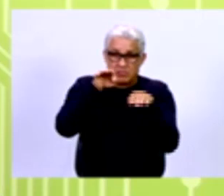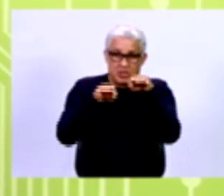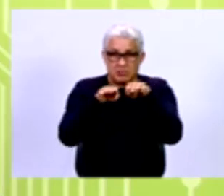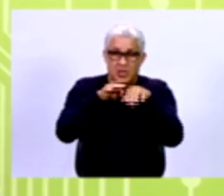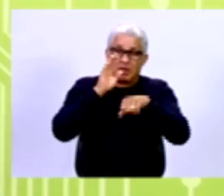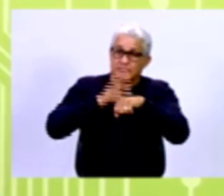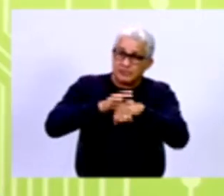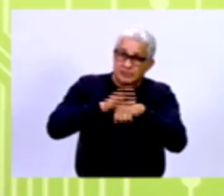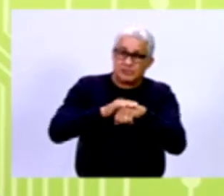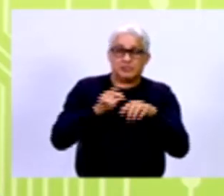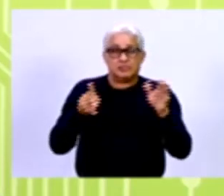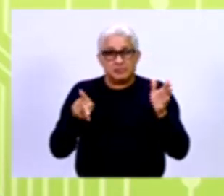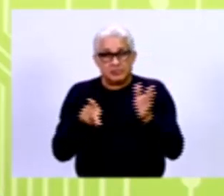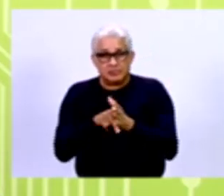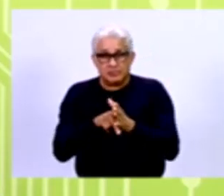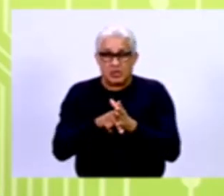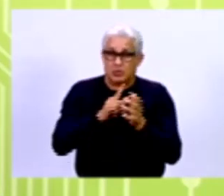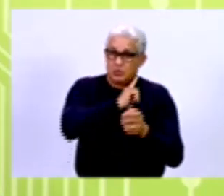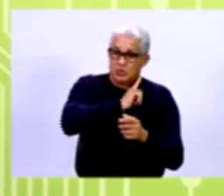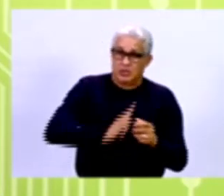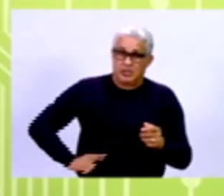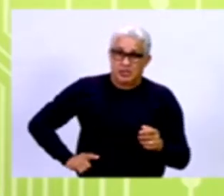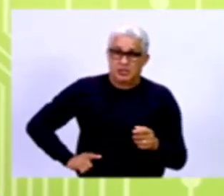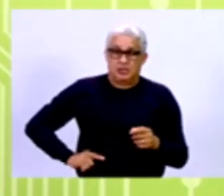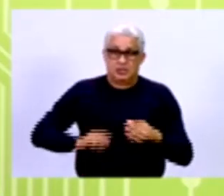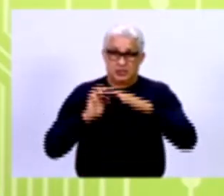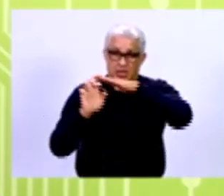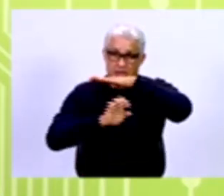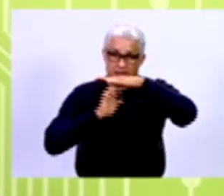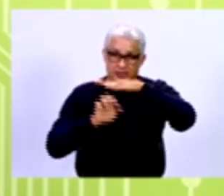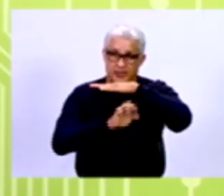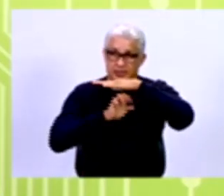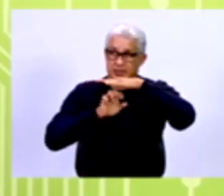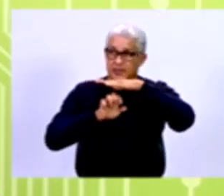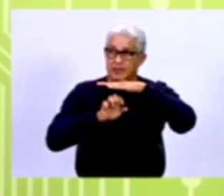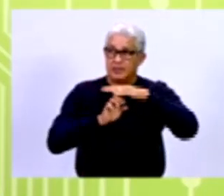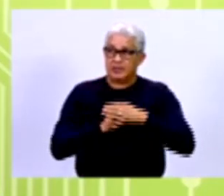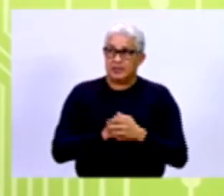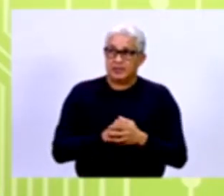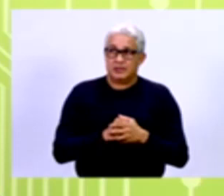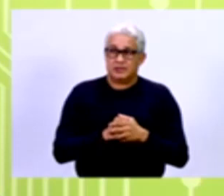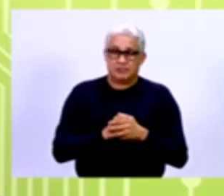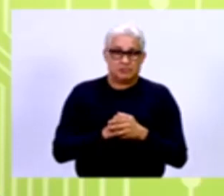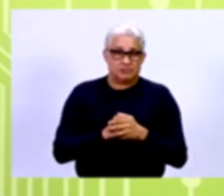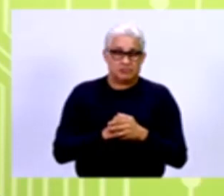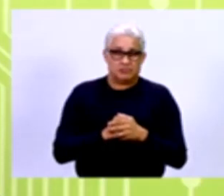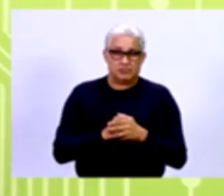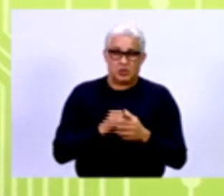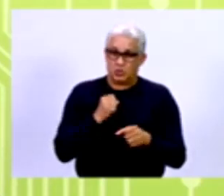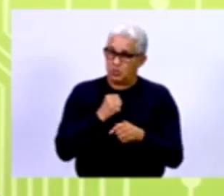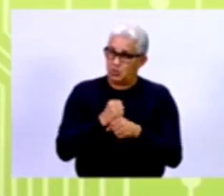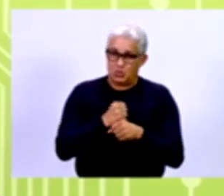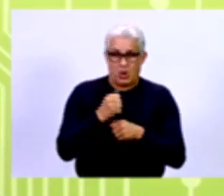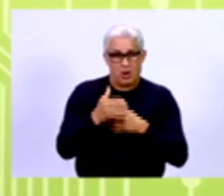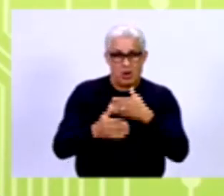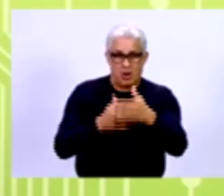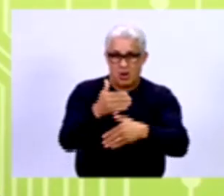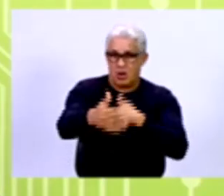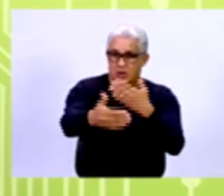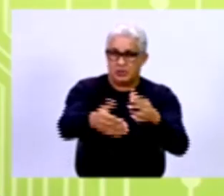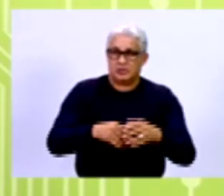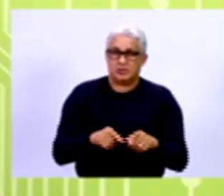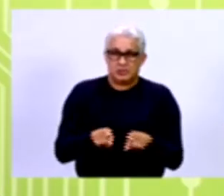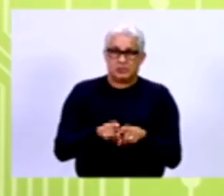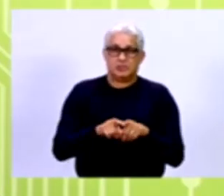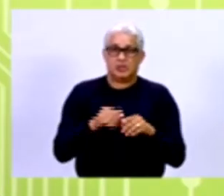ações dos governos, das empresas, ao longo do tempo.